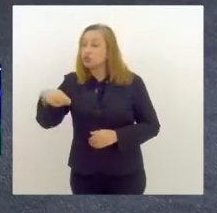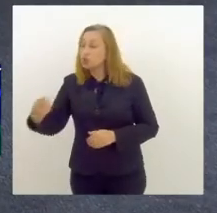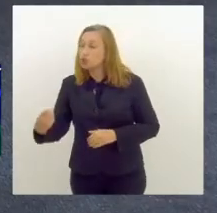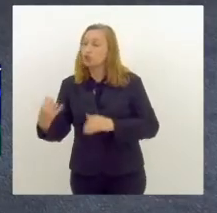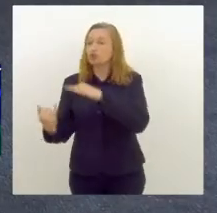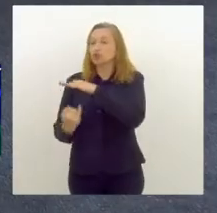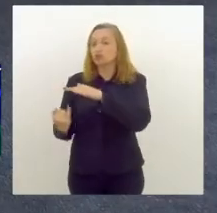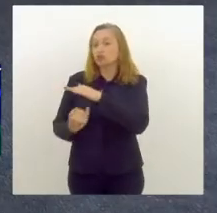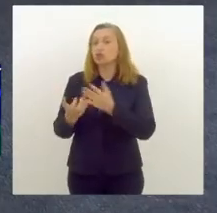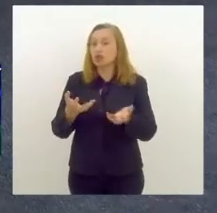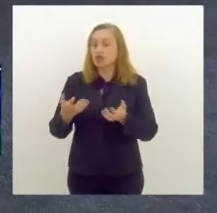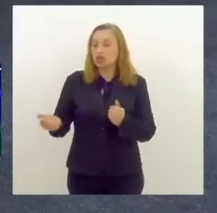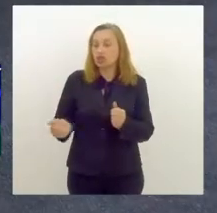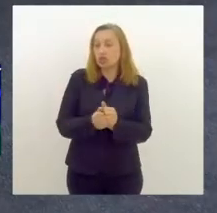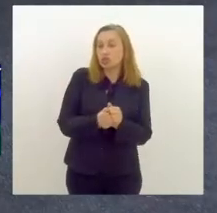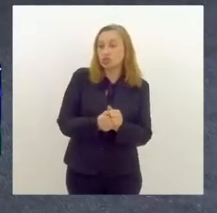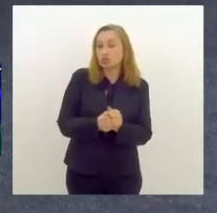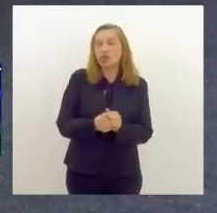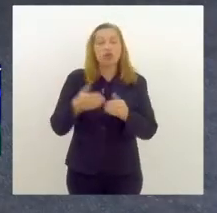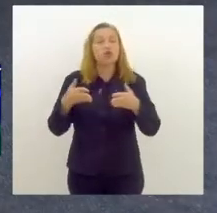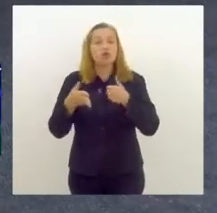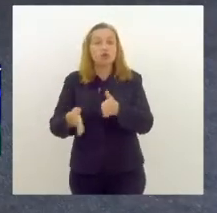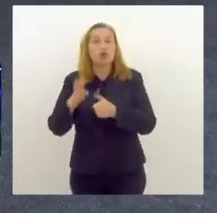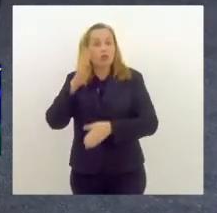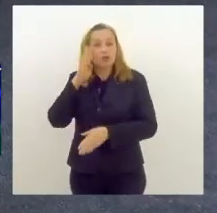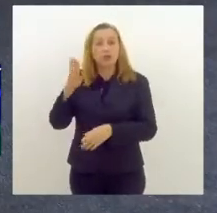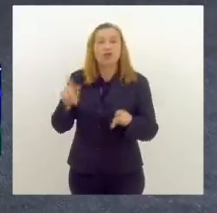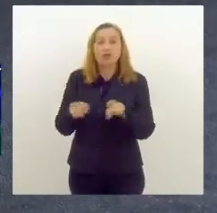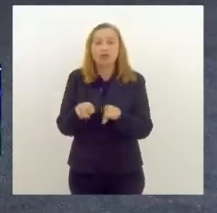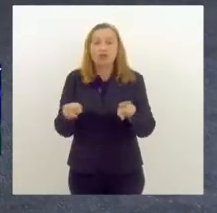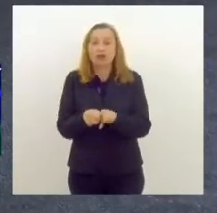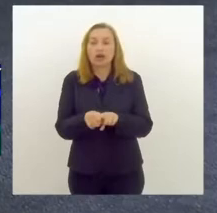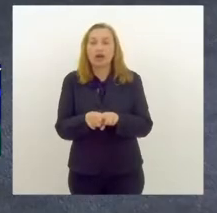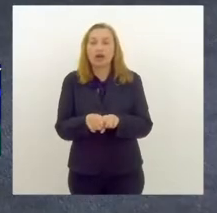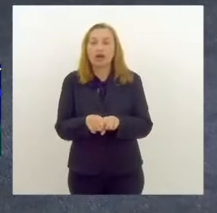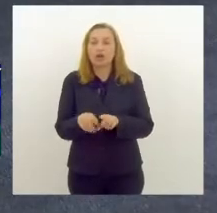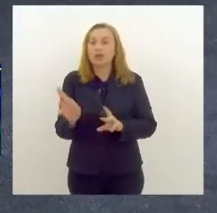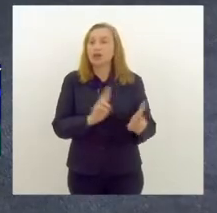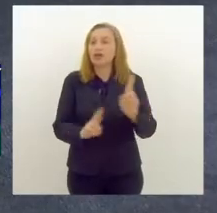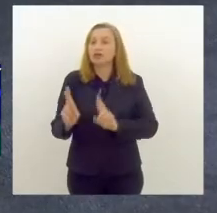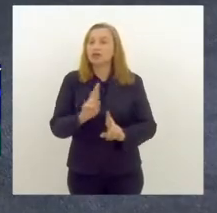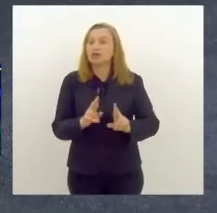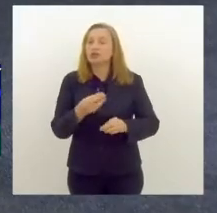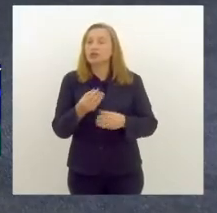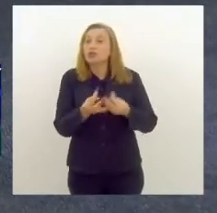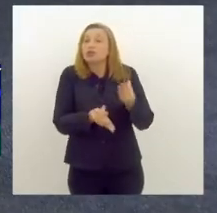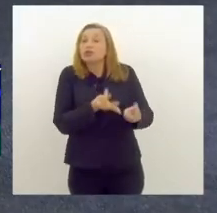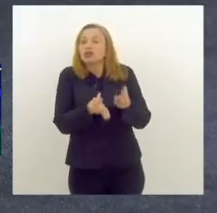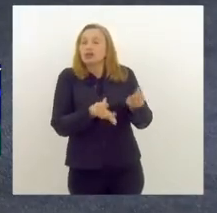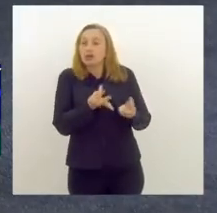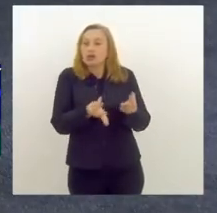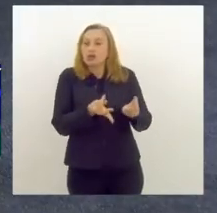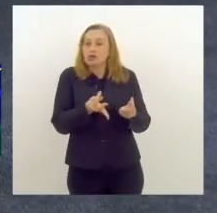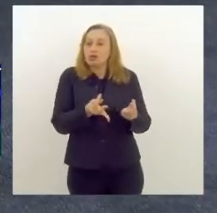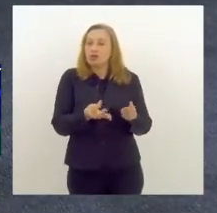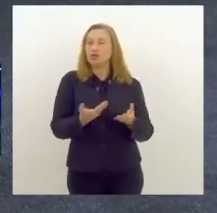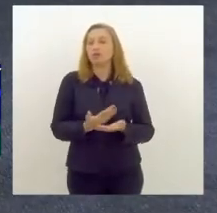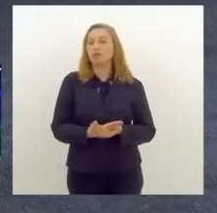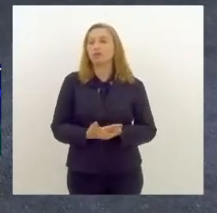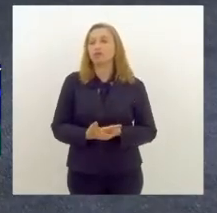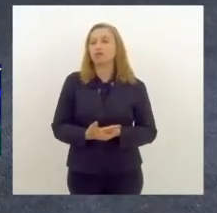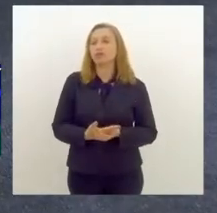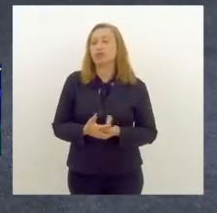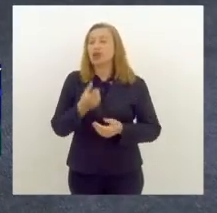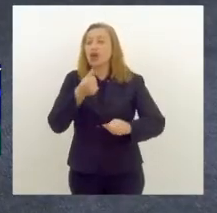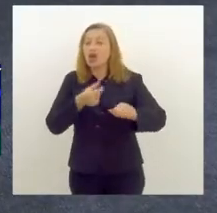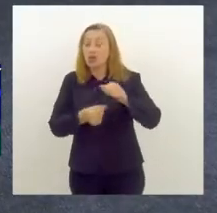entidades que queiram participar. E o ponto específico importante também é o ponto relacionado à forma de tratamento. Eu fiz um painel sobre a